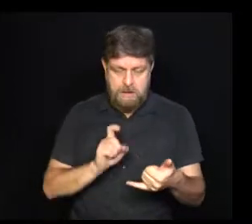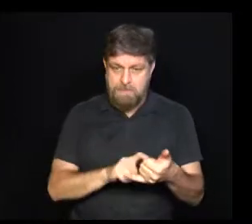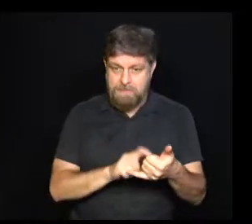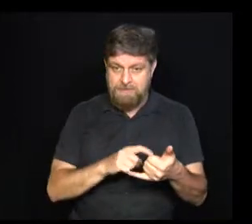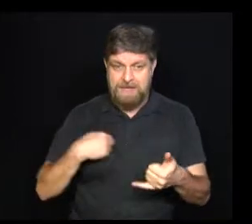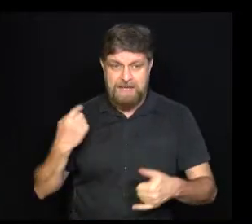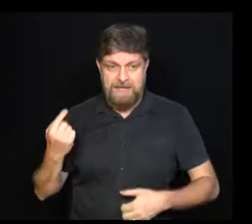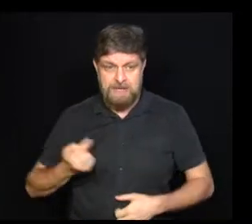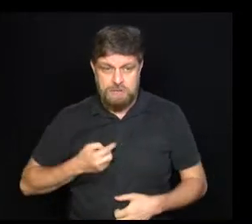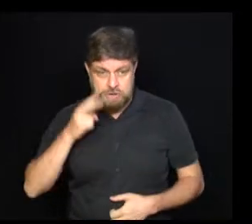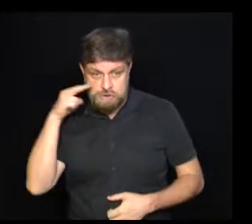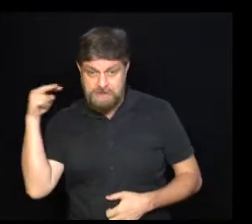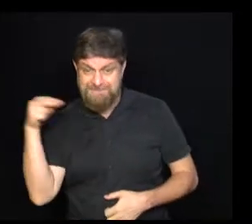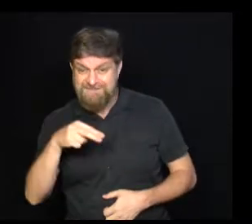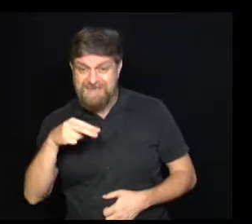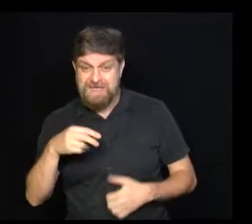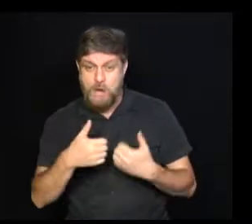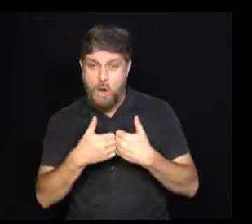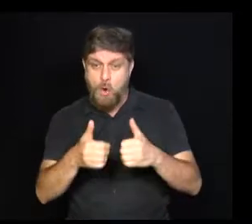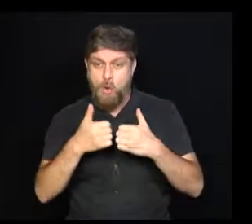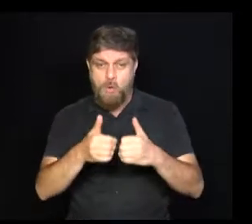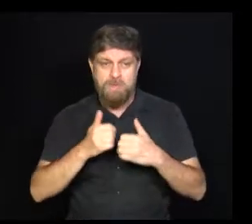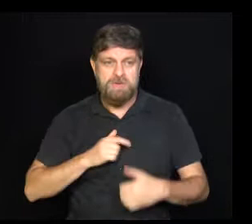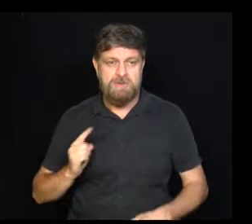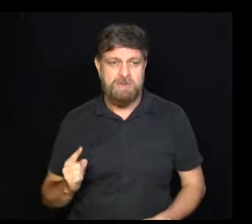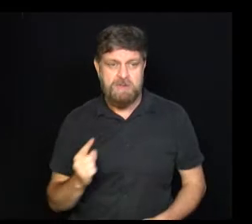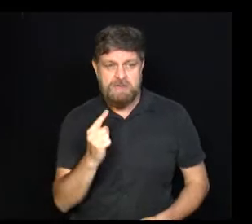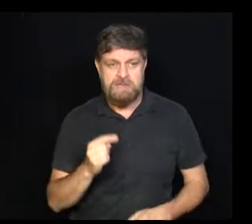com a luz em cima,